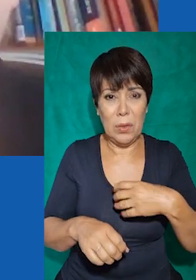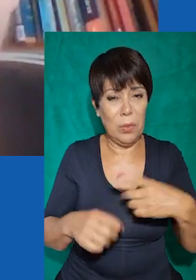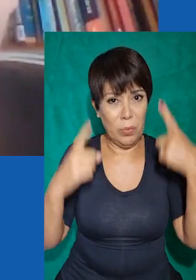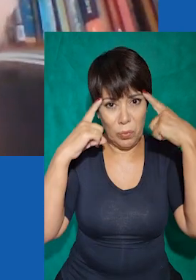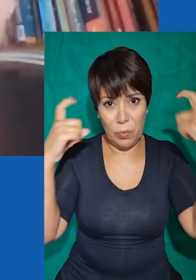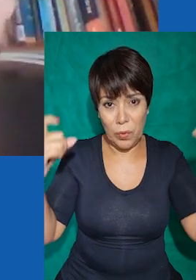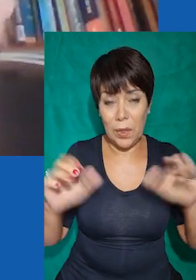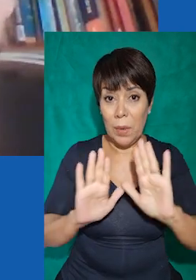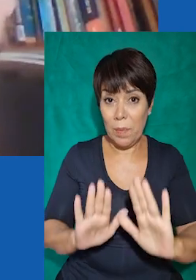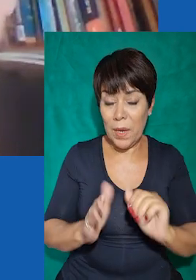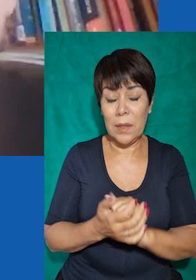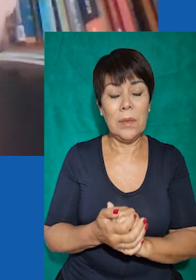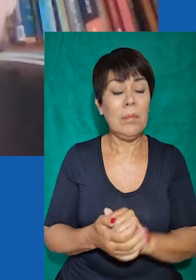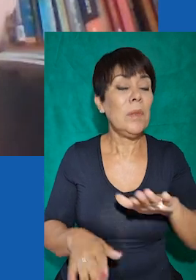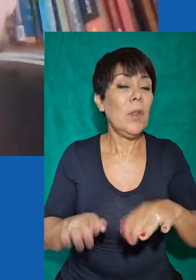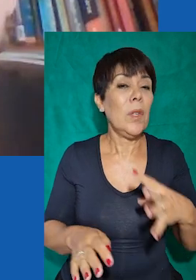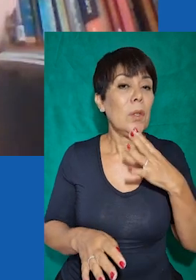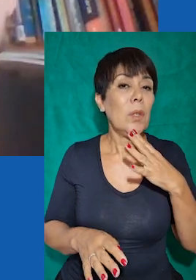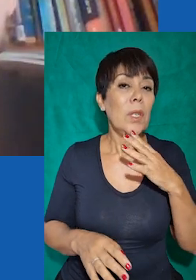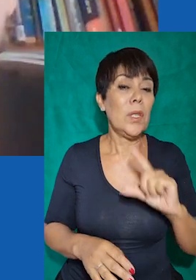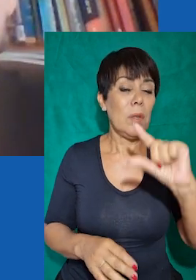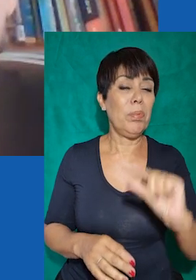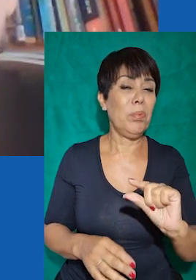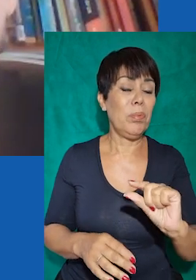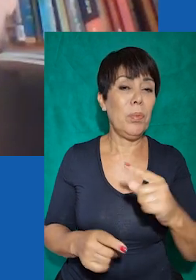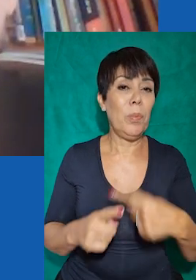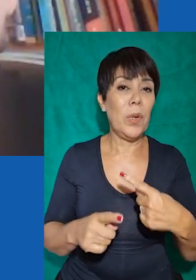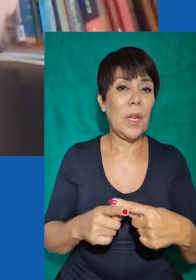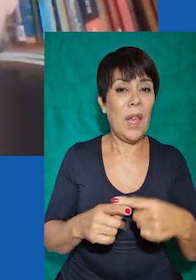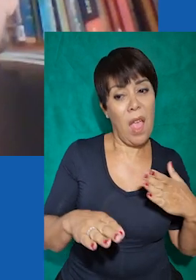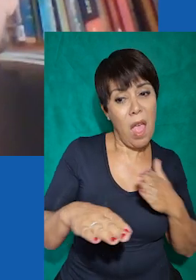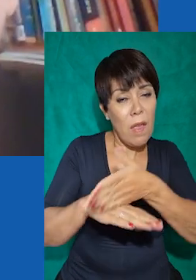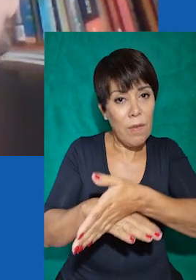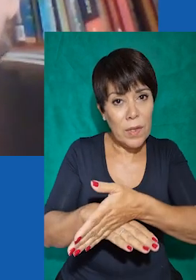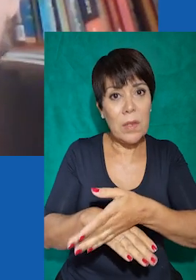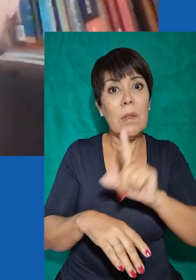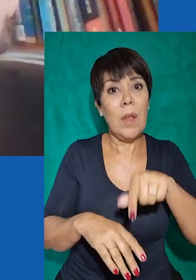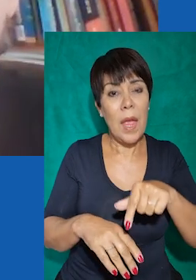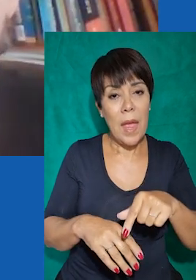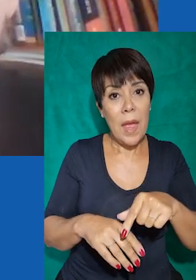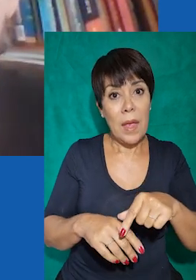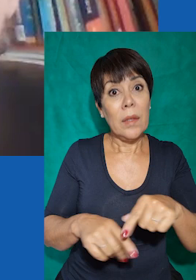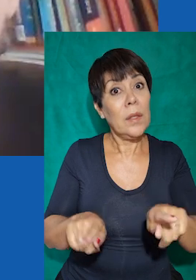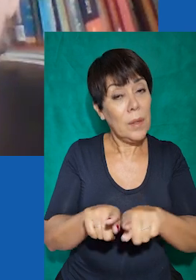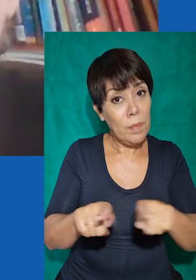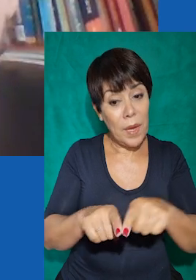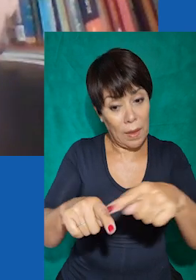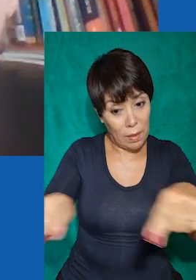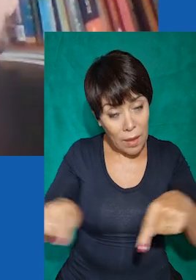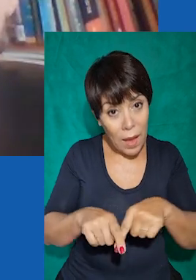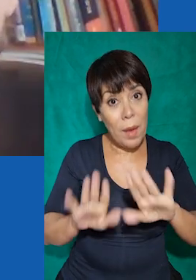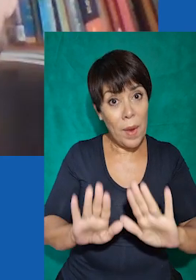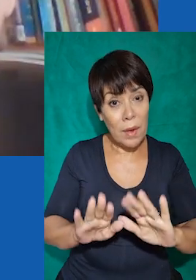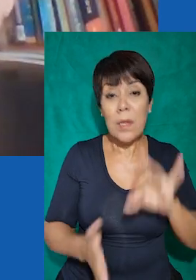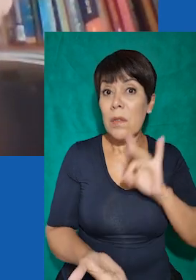Mas talvez se saiba menos que essa invasão é tanto física quanto cartorial. E